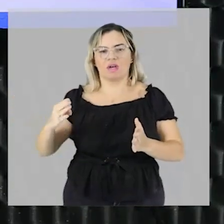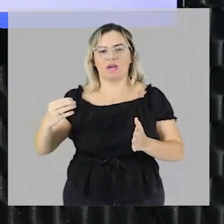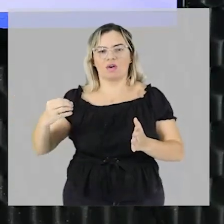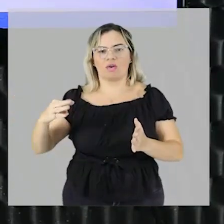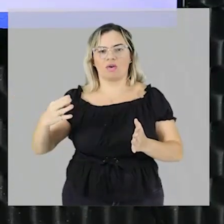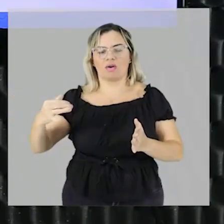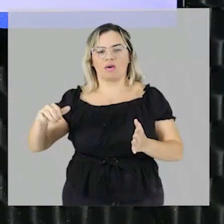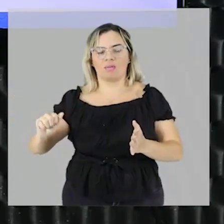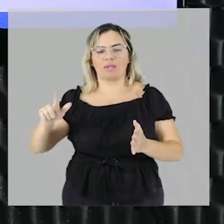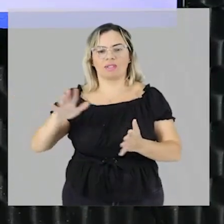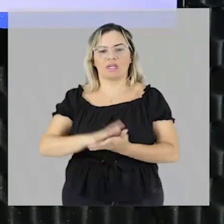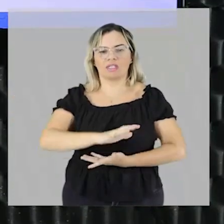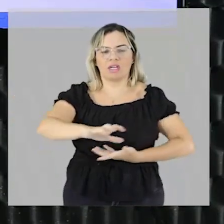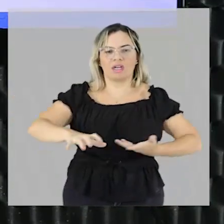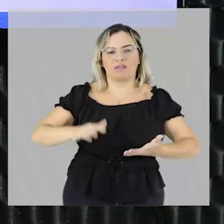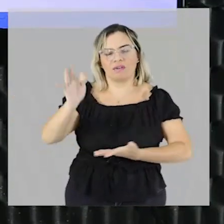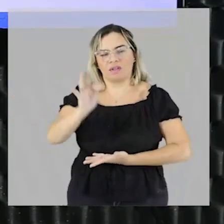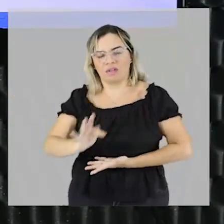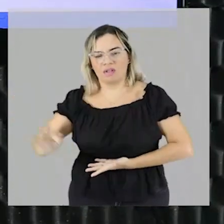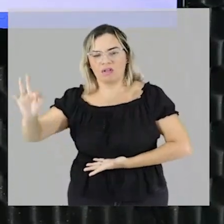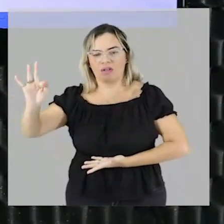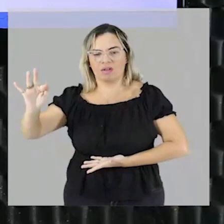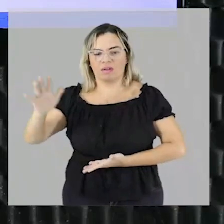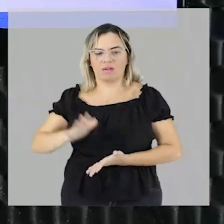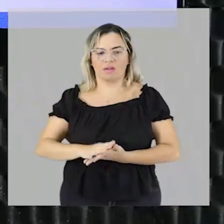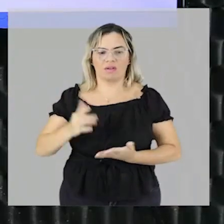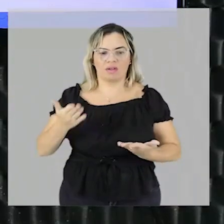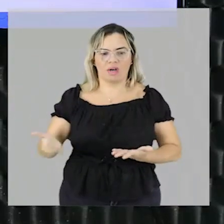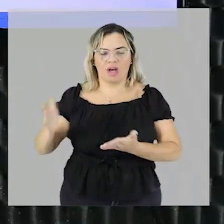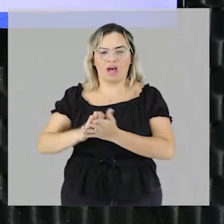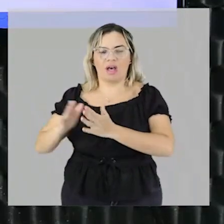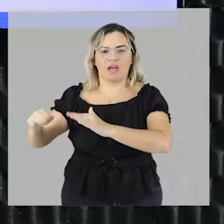Francesa, o movimento propõe a igualdade racial.